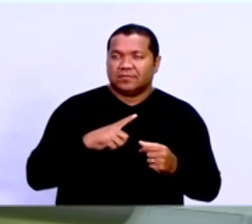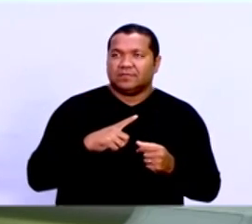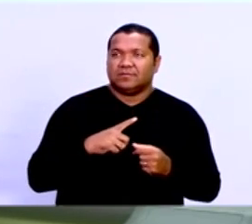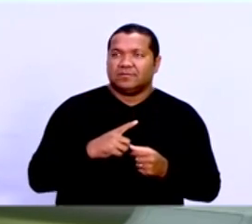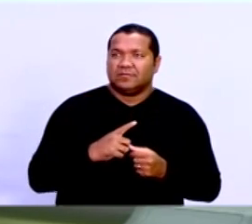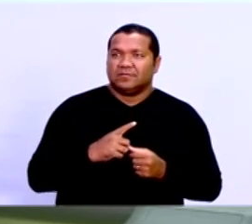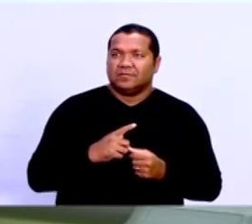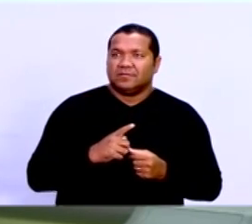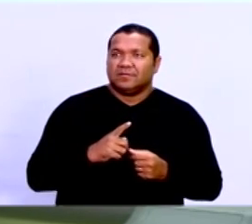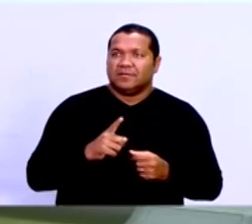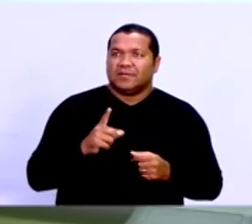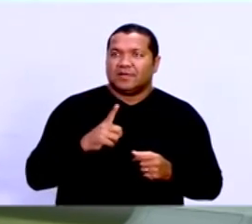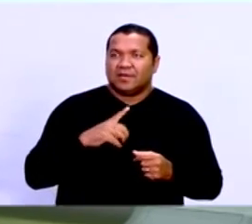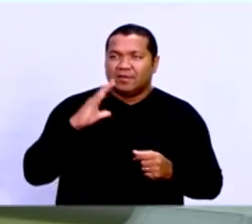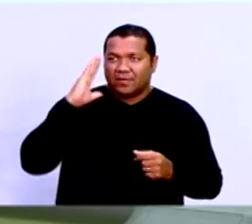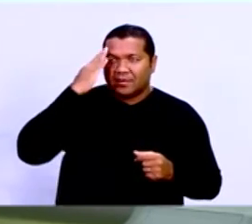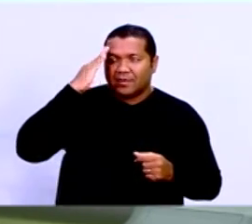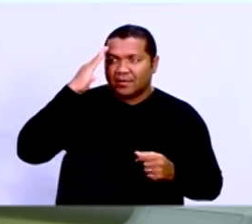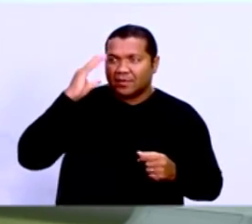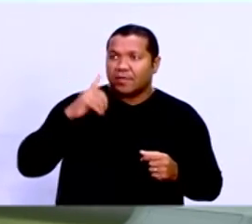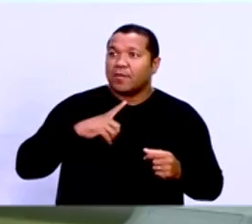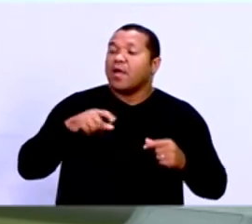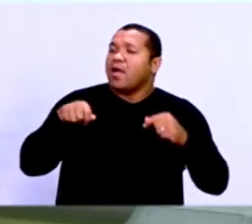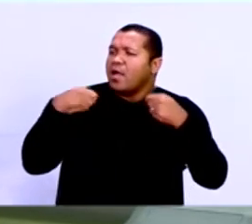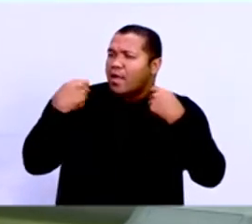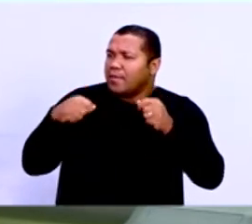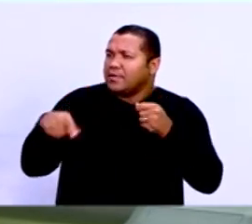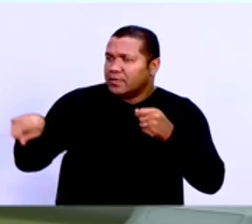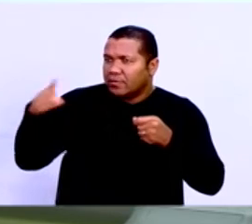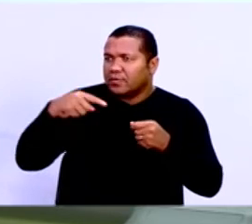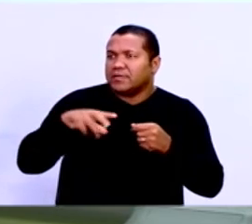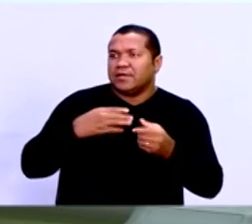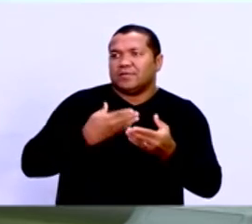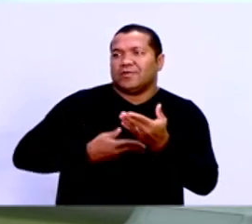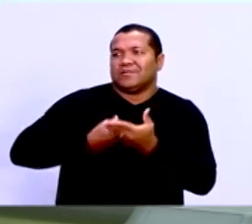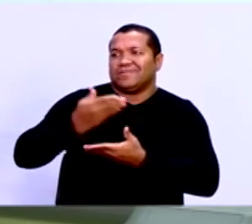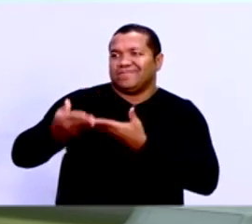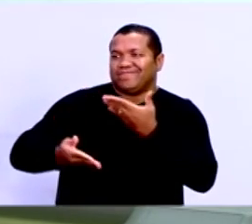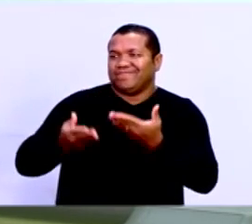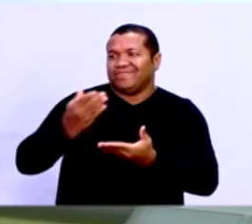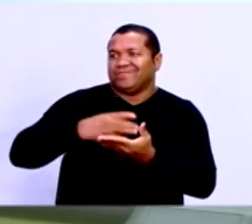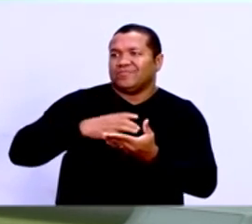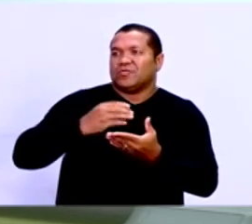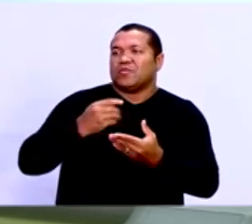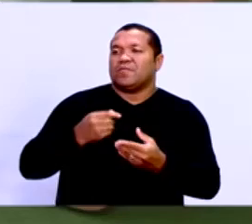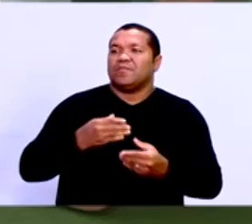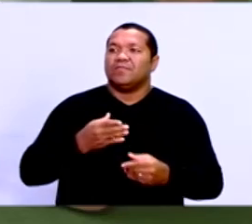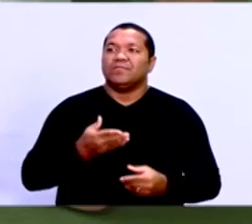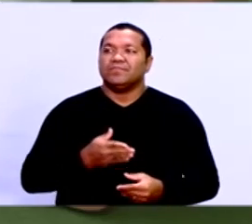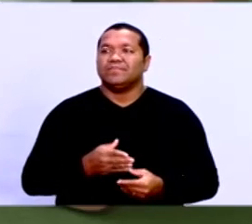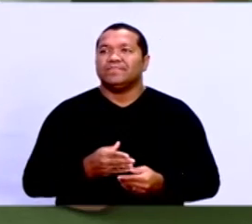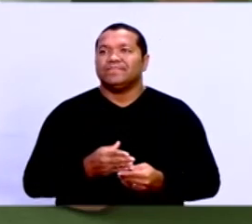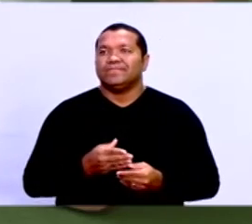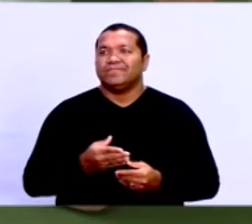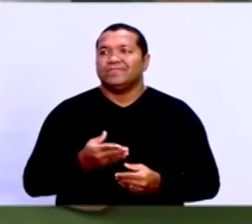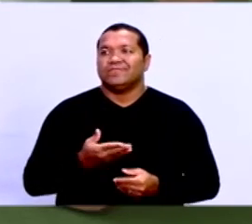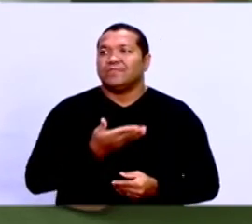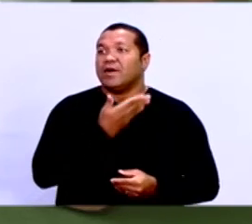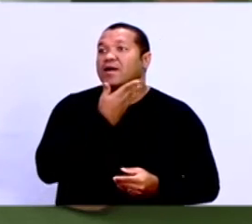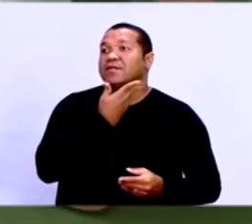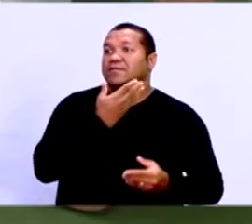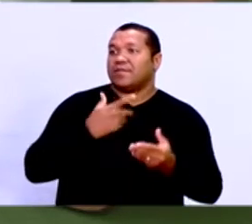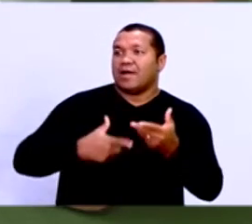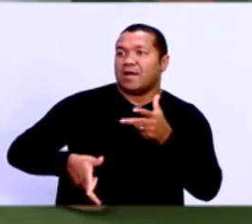tenham entendido peço muito que vocês participem no chat a professora araceli ficar aqui aguardando participando de